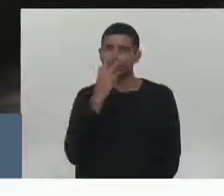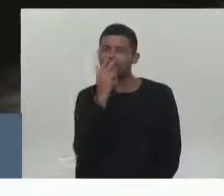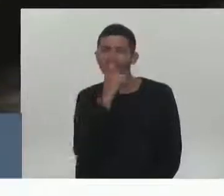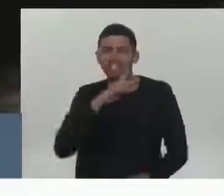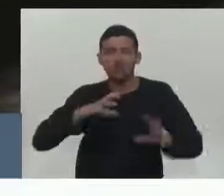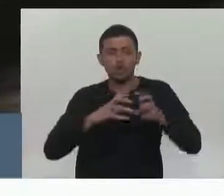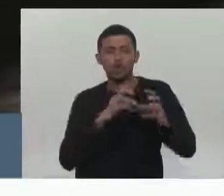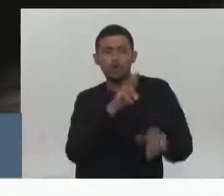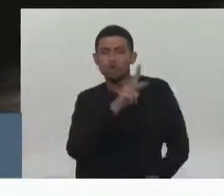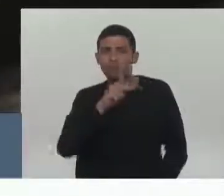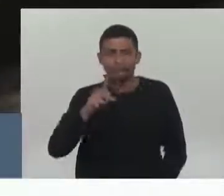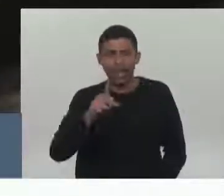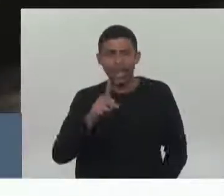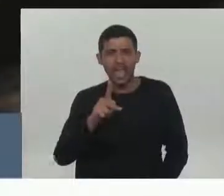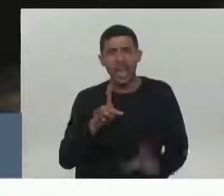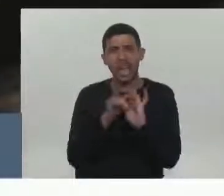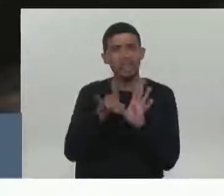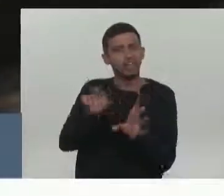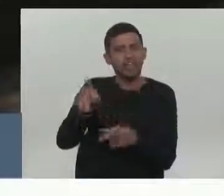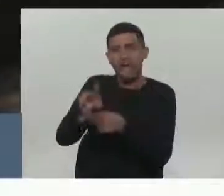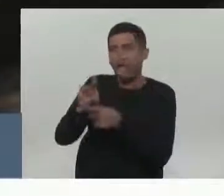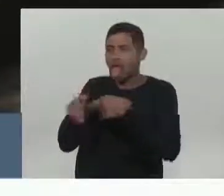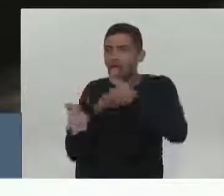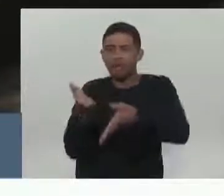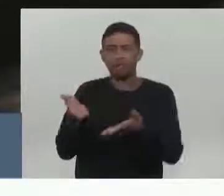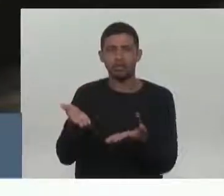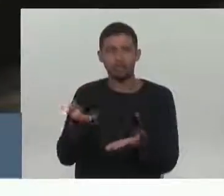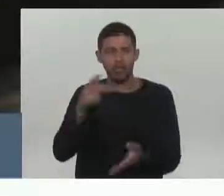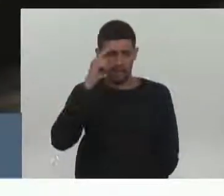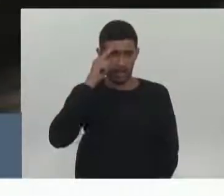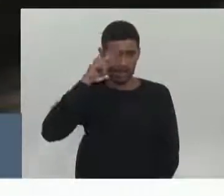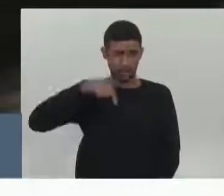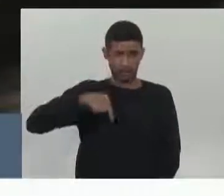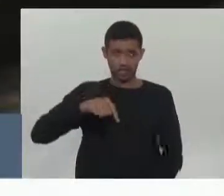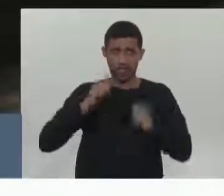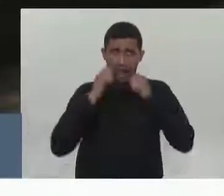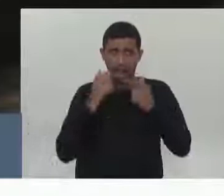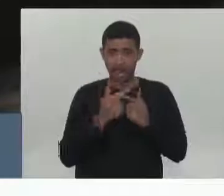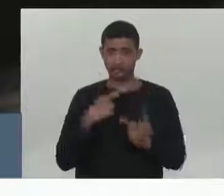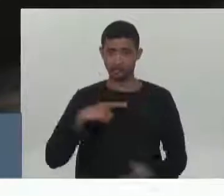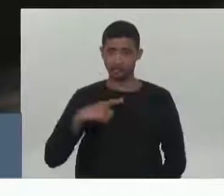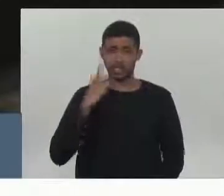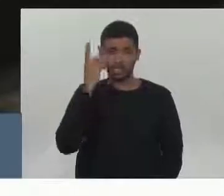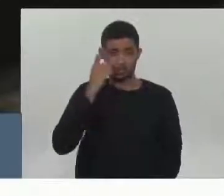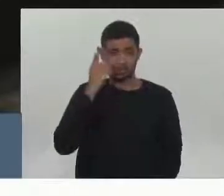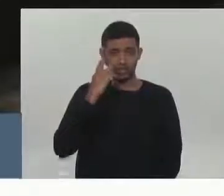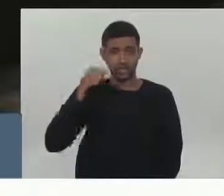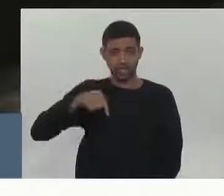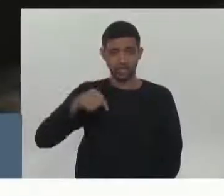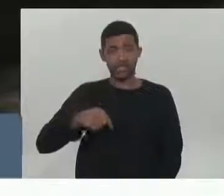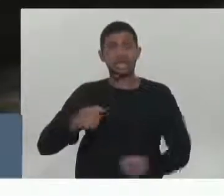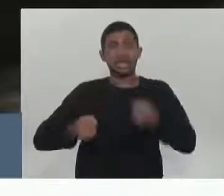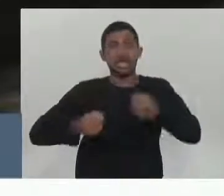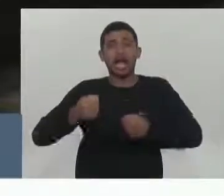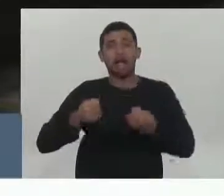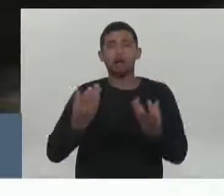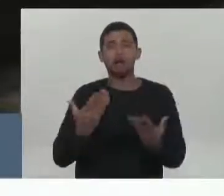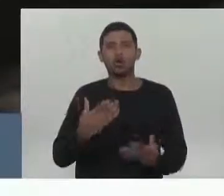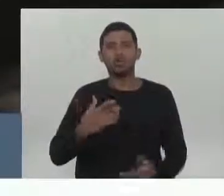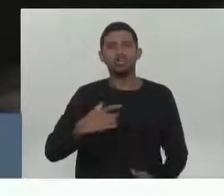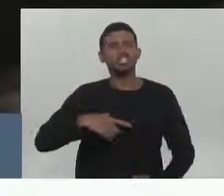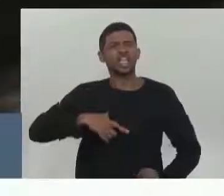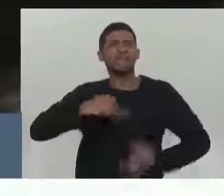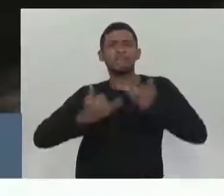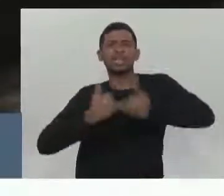disposição. Eu lembro que tem deputada aqui nessa casa do PSOL que teve o carro escrito